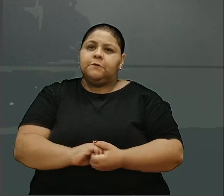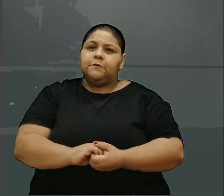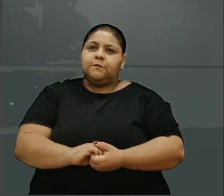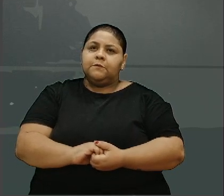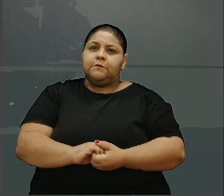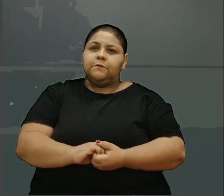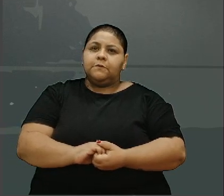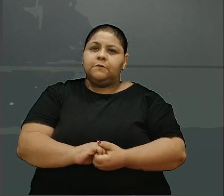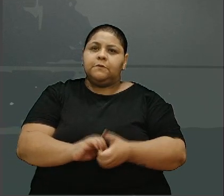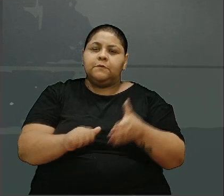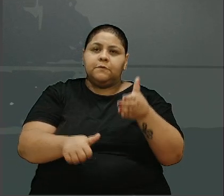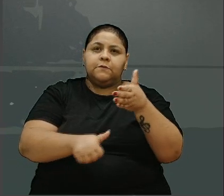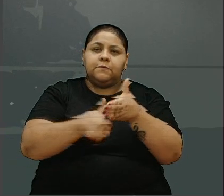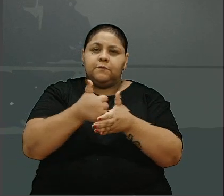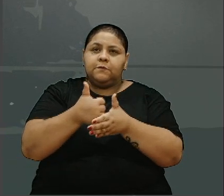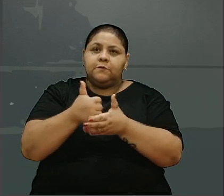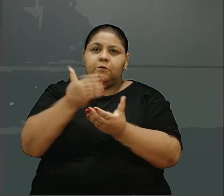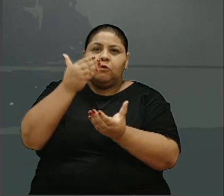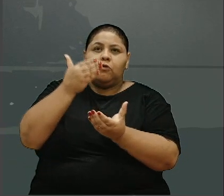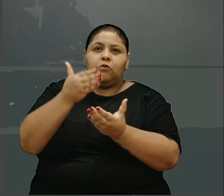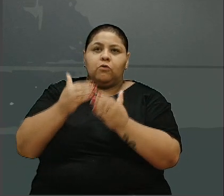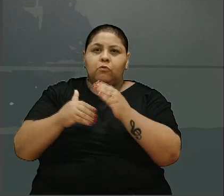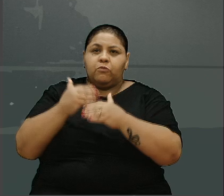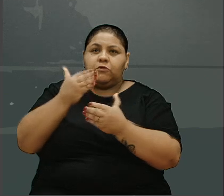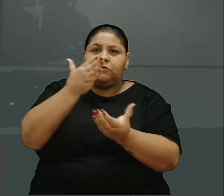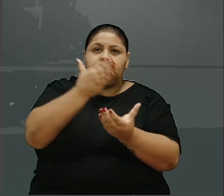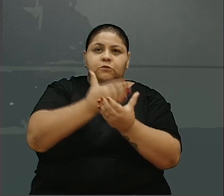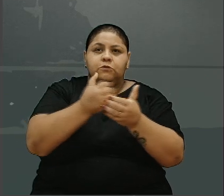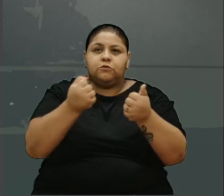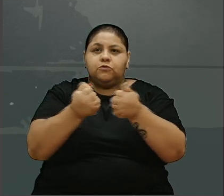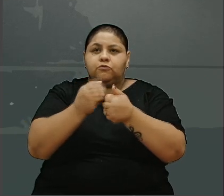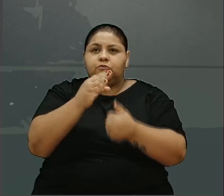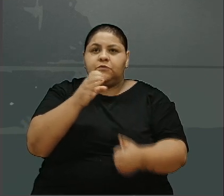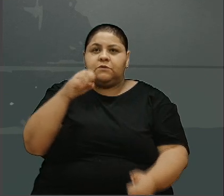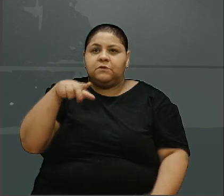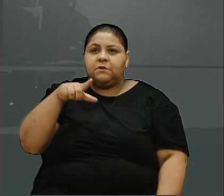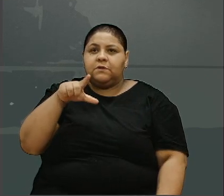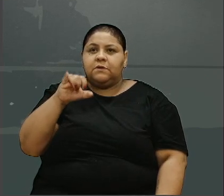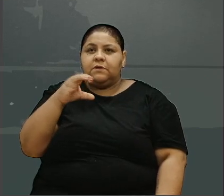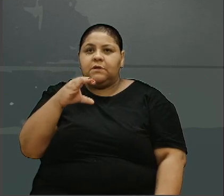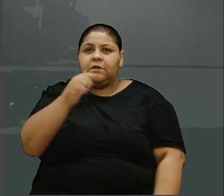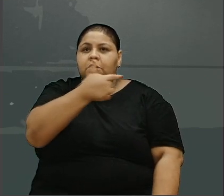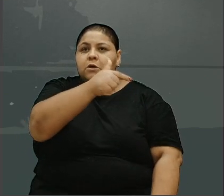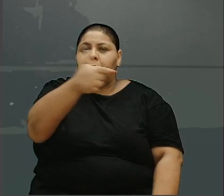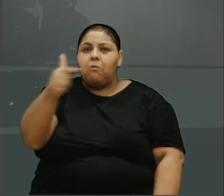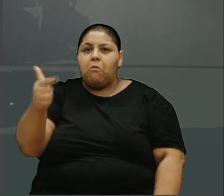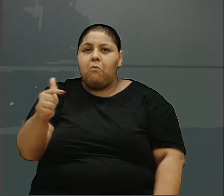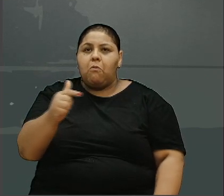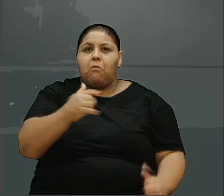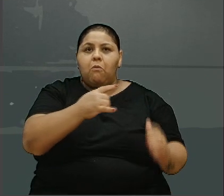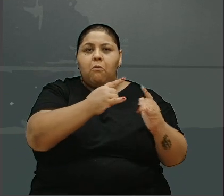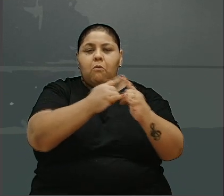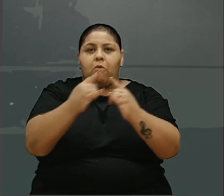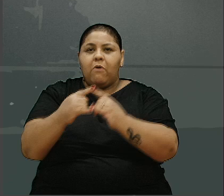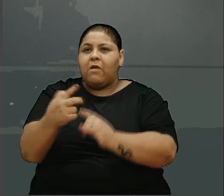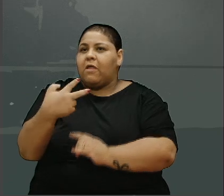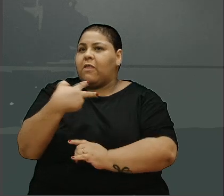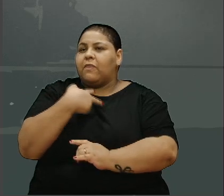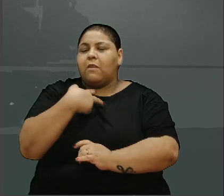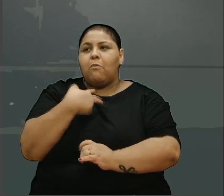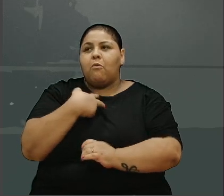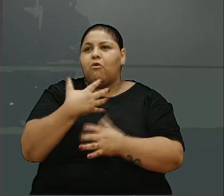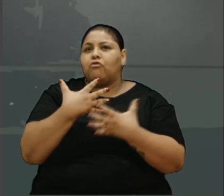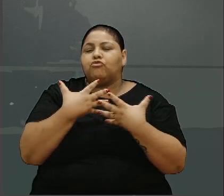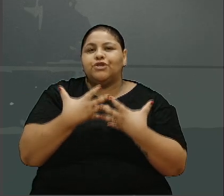agilizar o novo processo licitatório junto à Senlic e demais envolvidos. Não se pode mais conceber escolas que